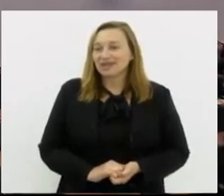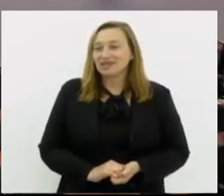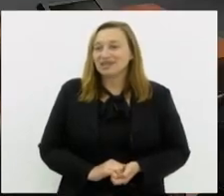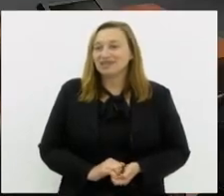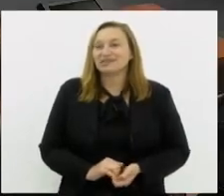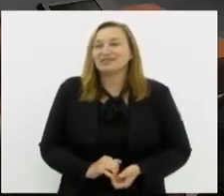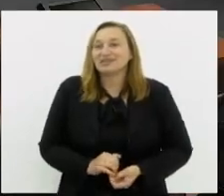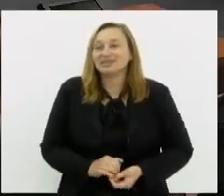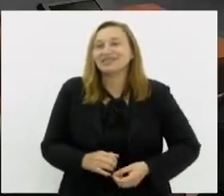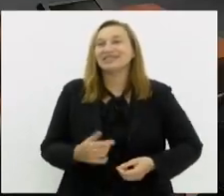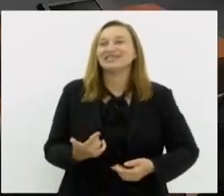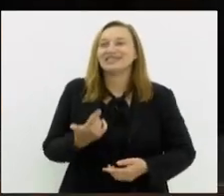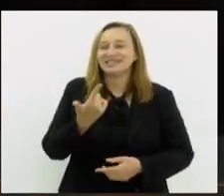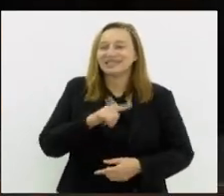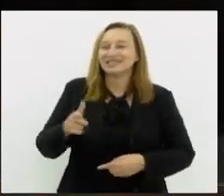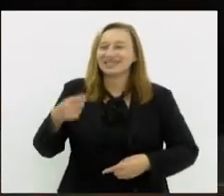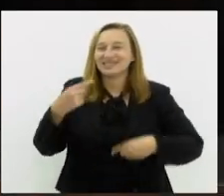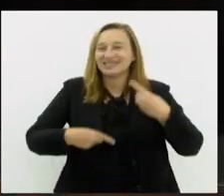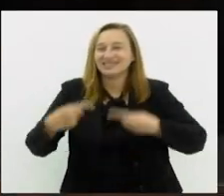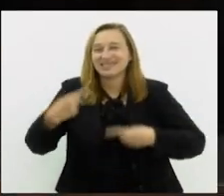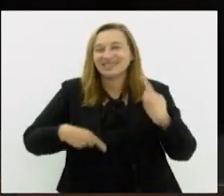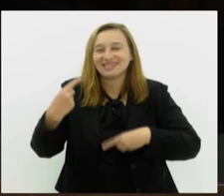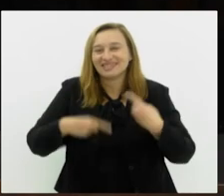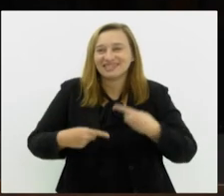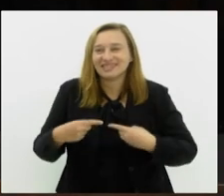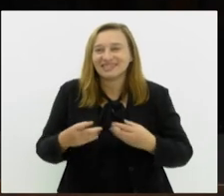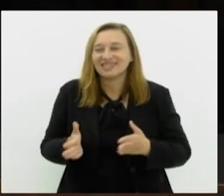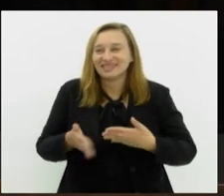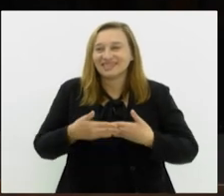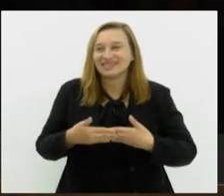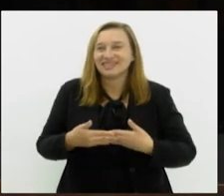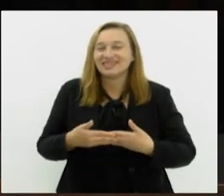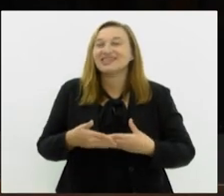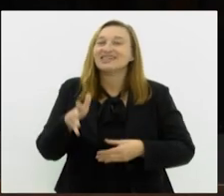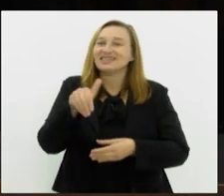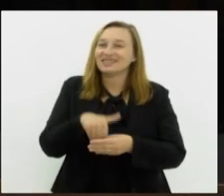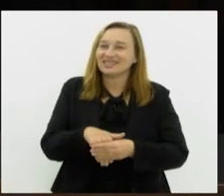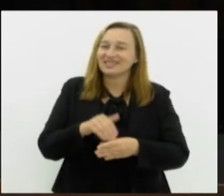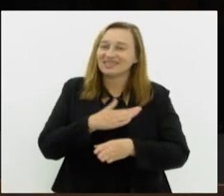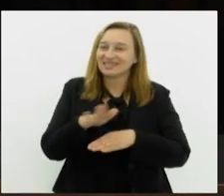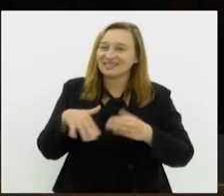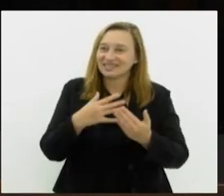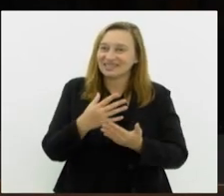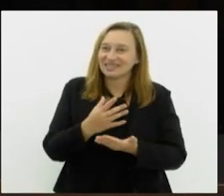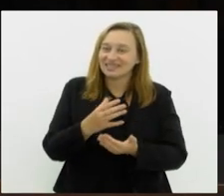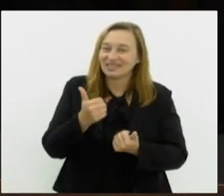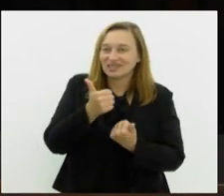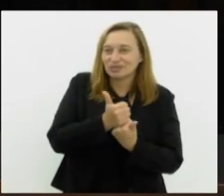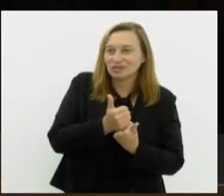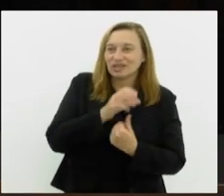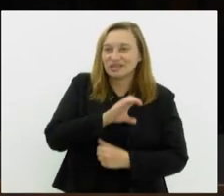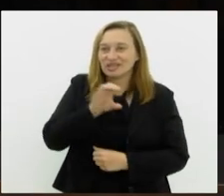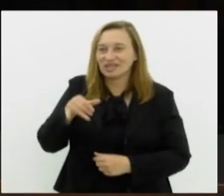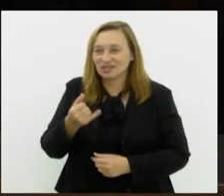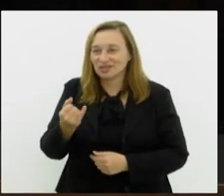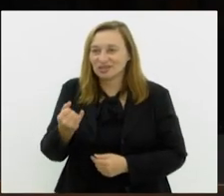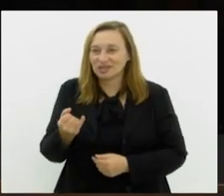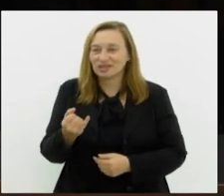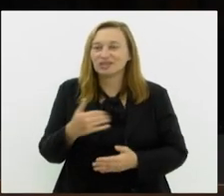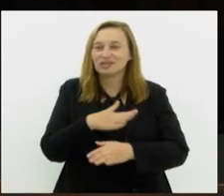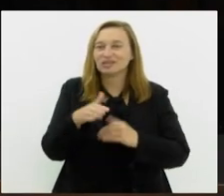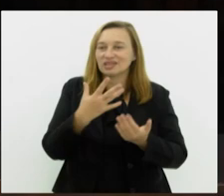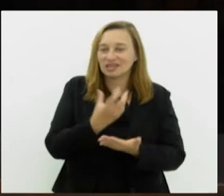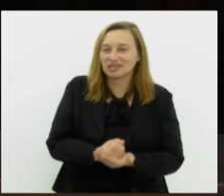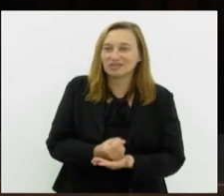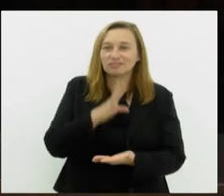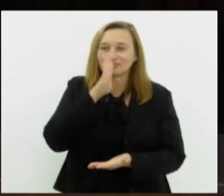Não havendo mais quem queira discutir, encerrada a discussão, em votação sobre substituto da CCJ, senhores que